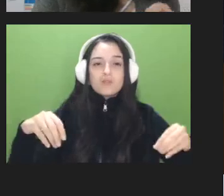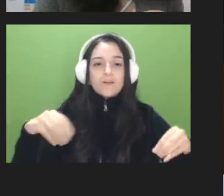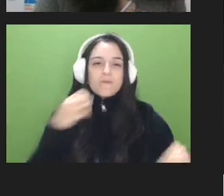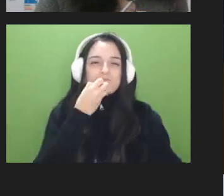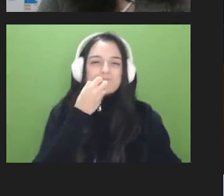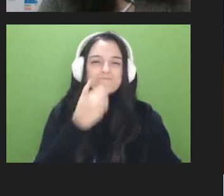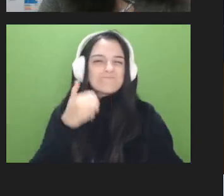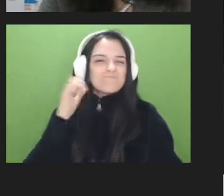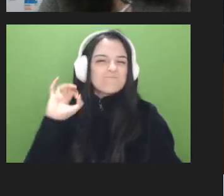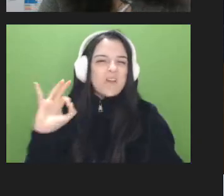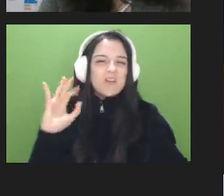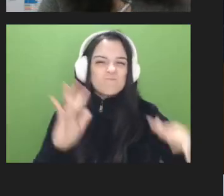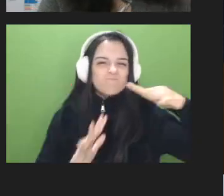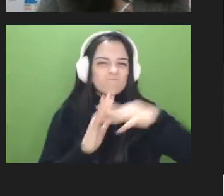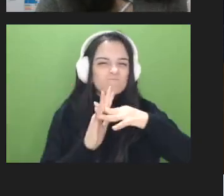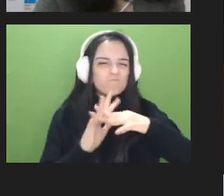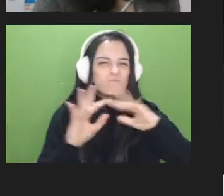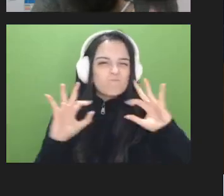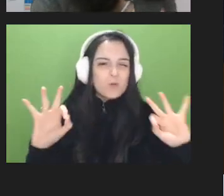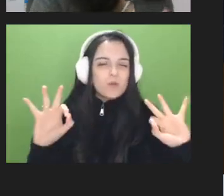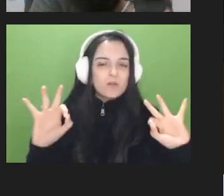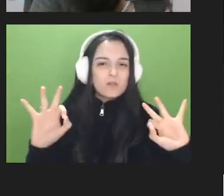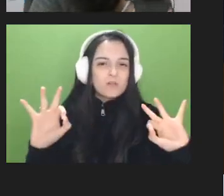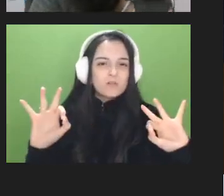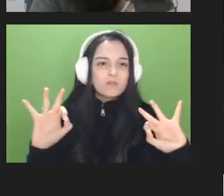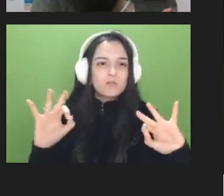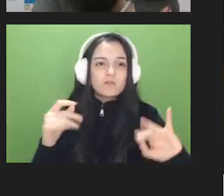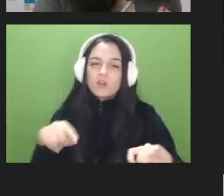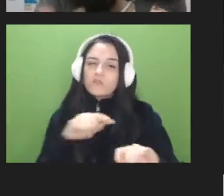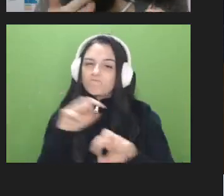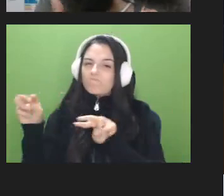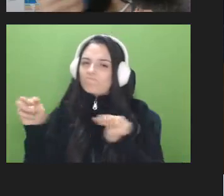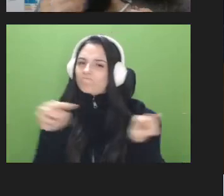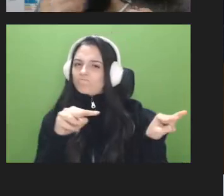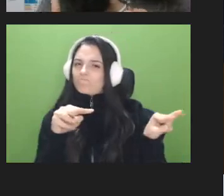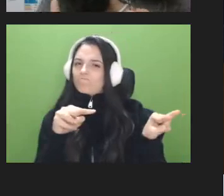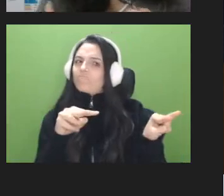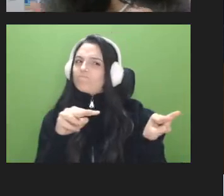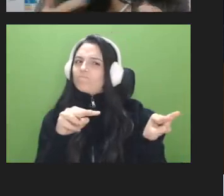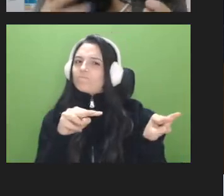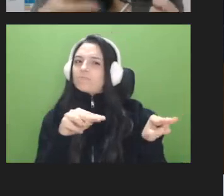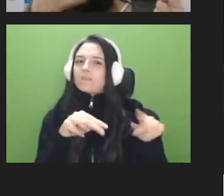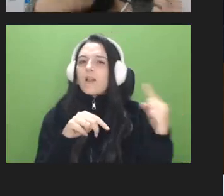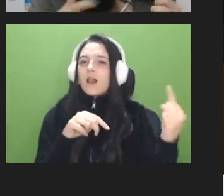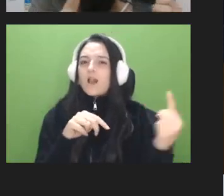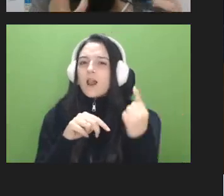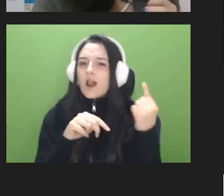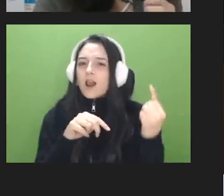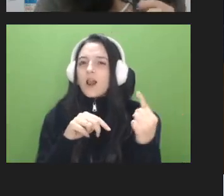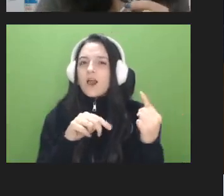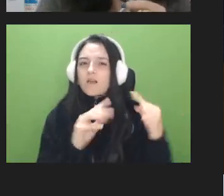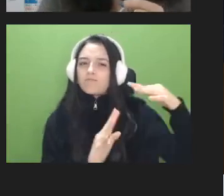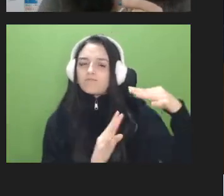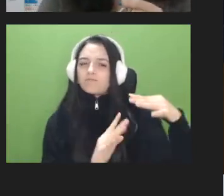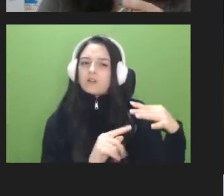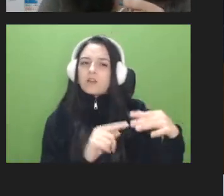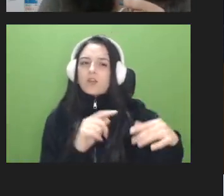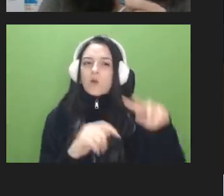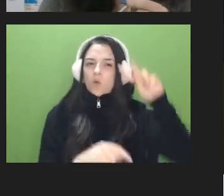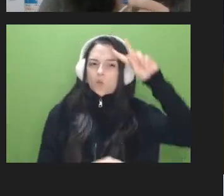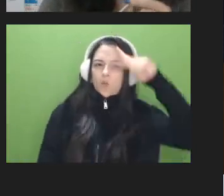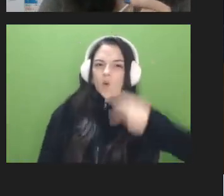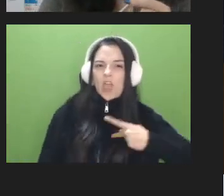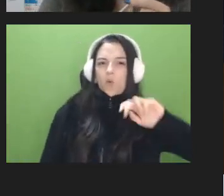Quando se problematiza essa lógica da individualização, do eu, meu, né?